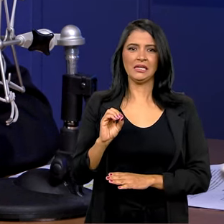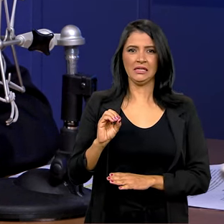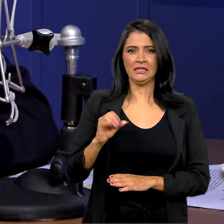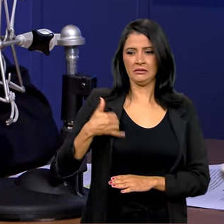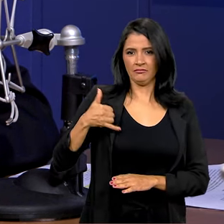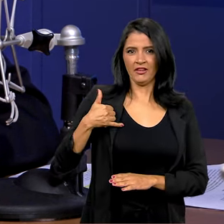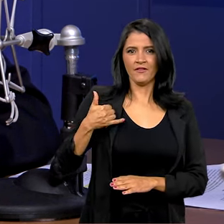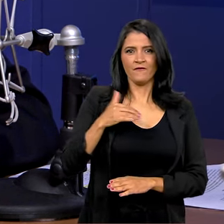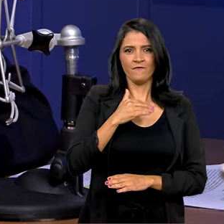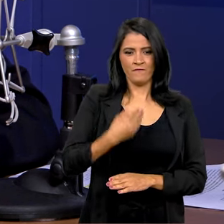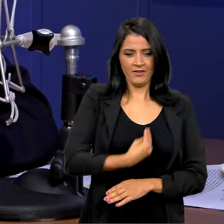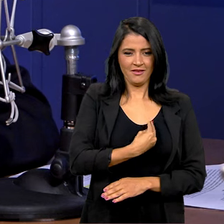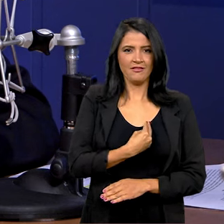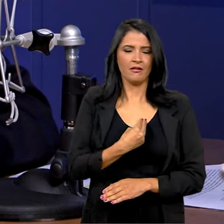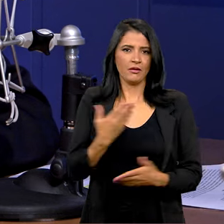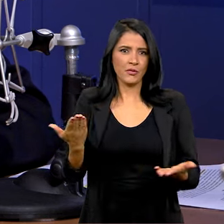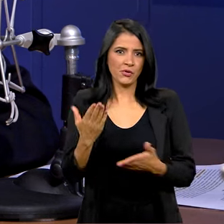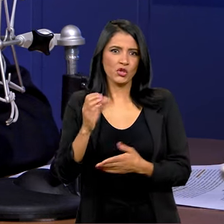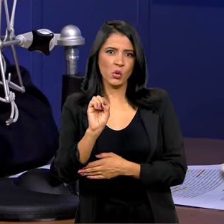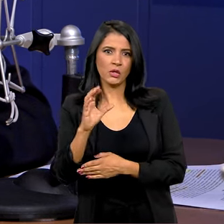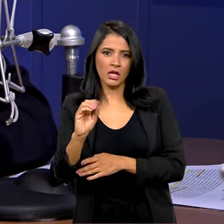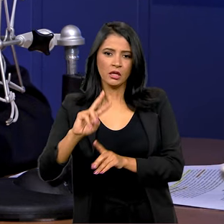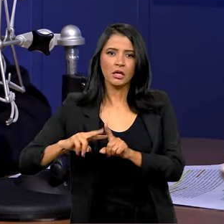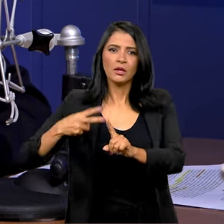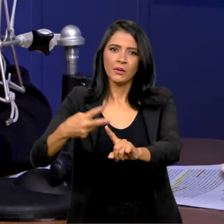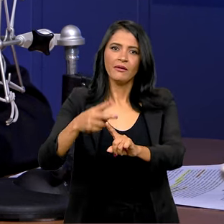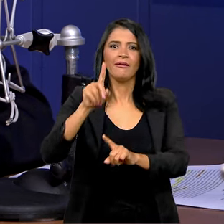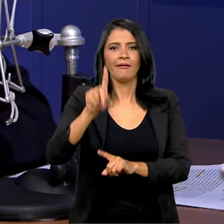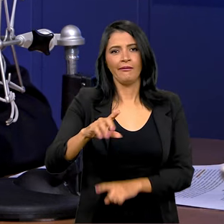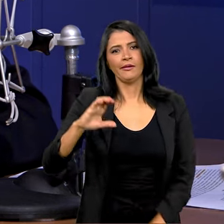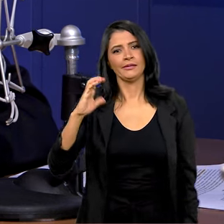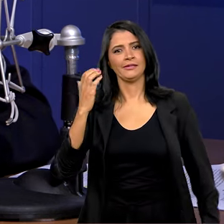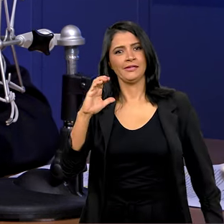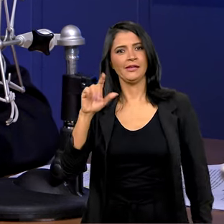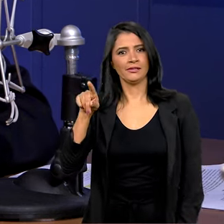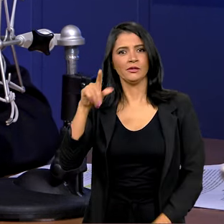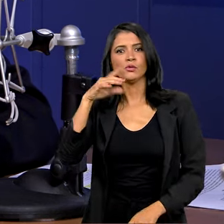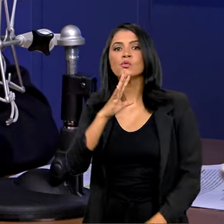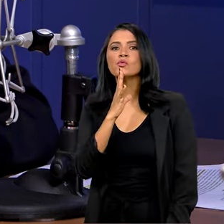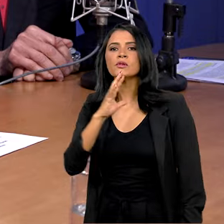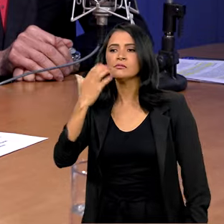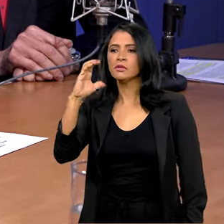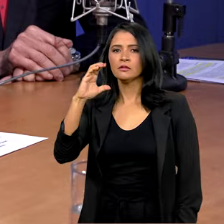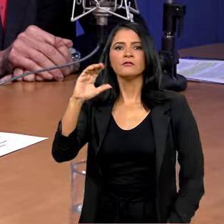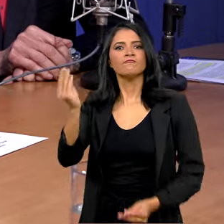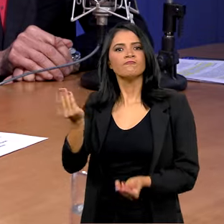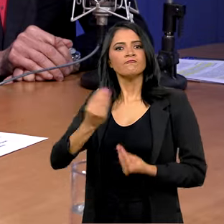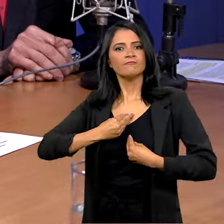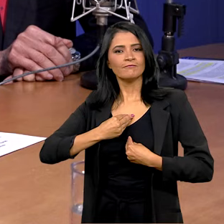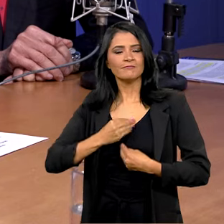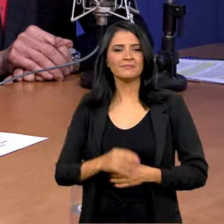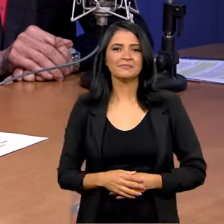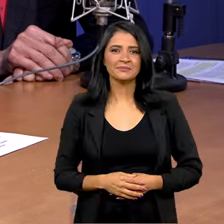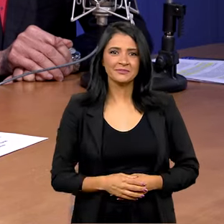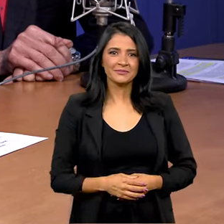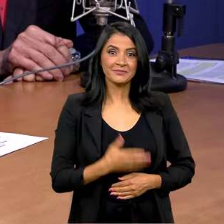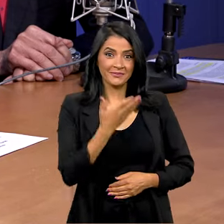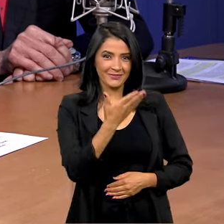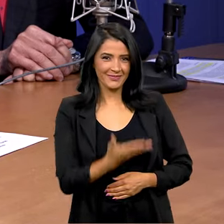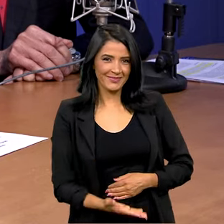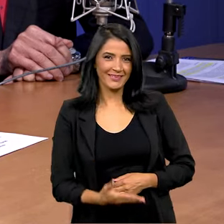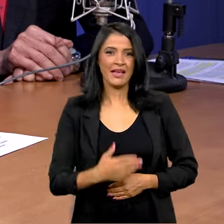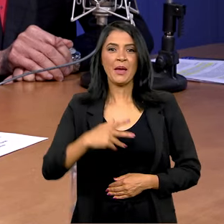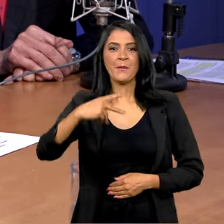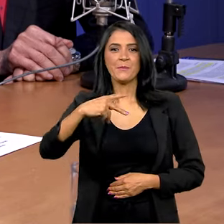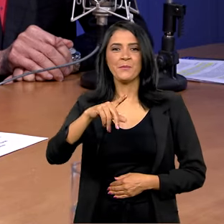expectativa de vida que é o dobro é a ciência Uhum é o conhecimento científico chegando agora a vez